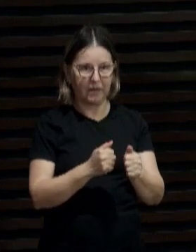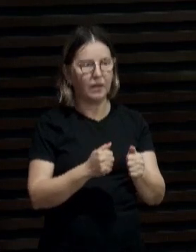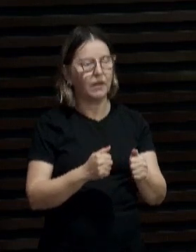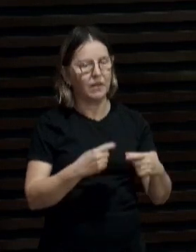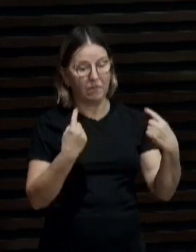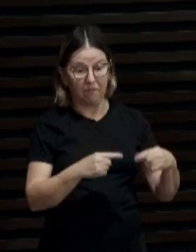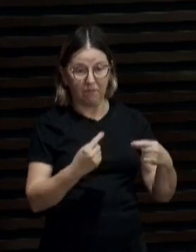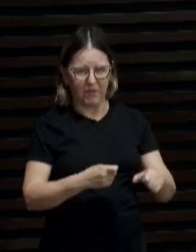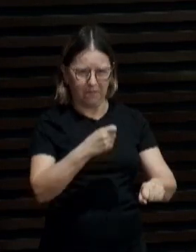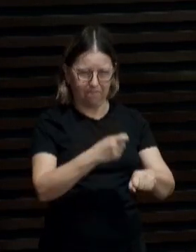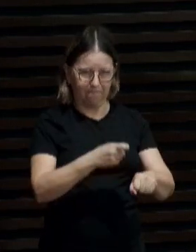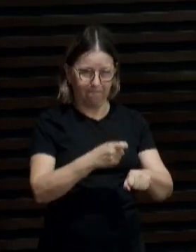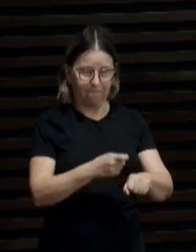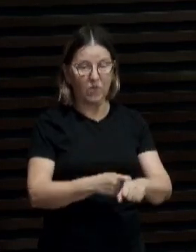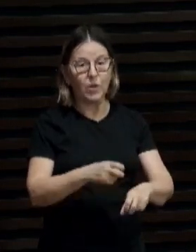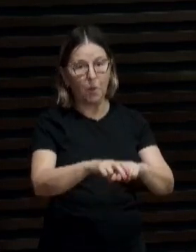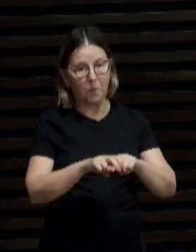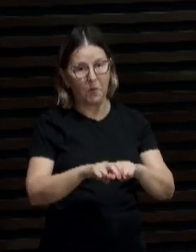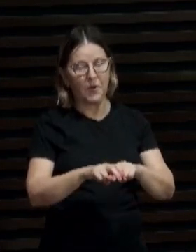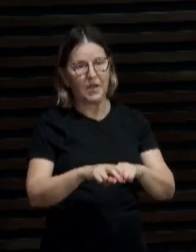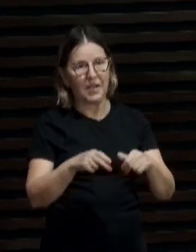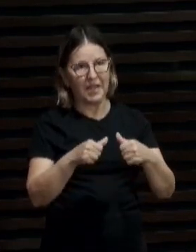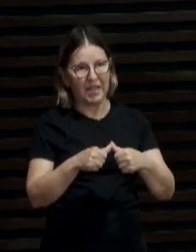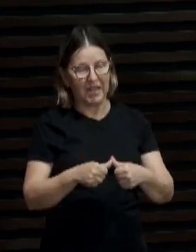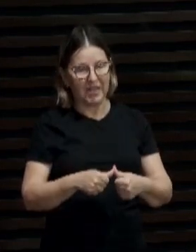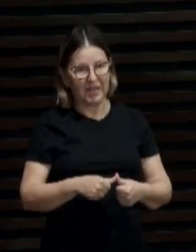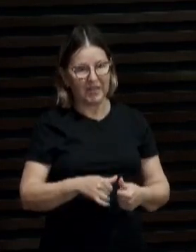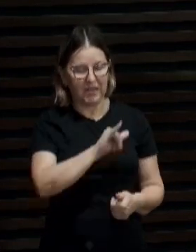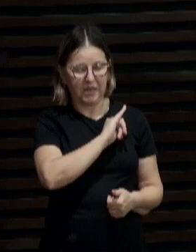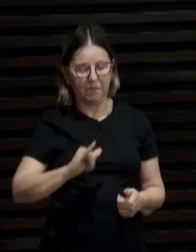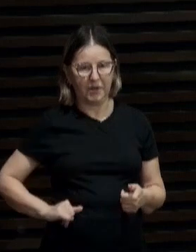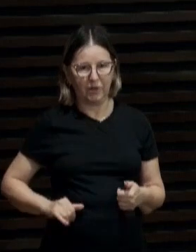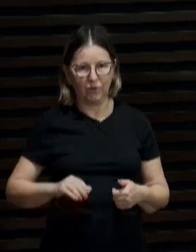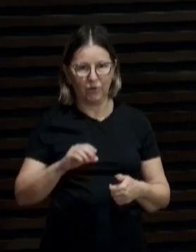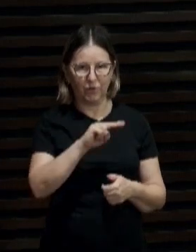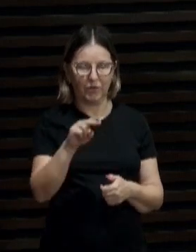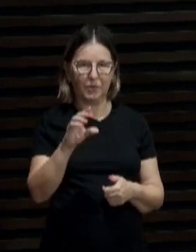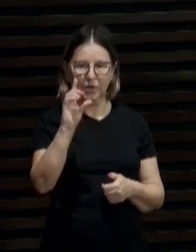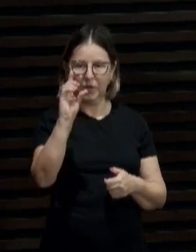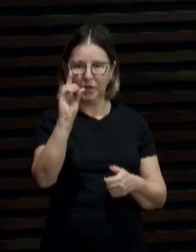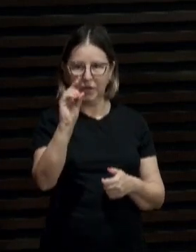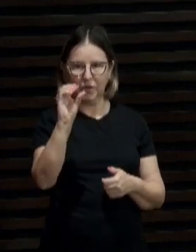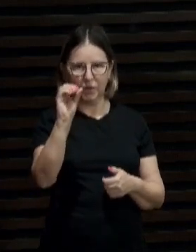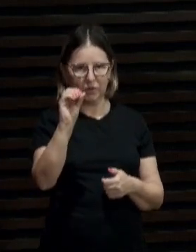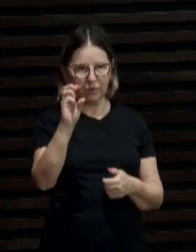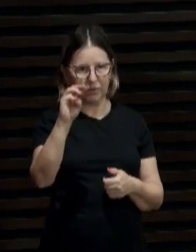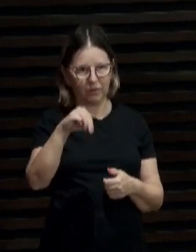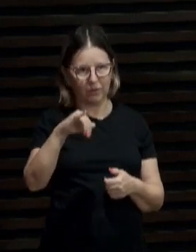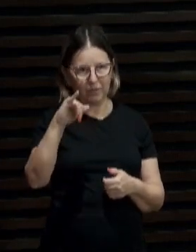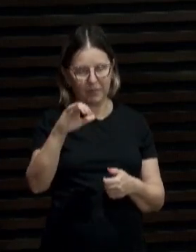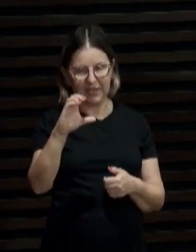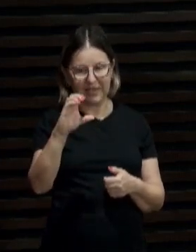imperador Flávio Domiciano, né? A intenção de Domiciano